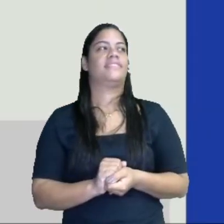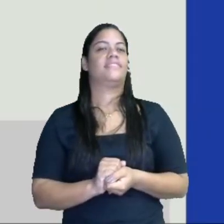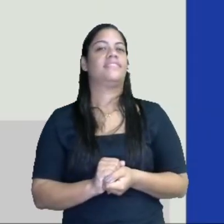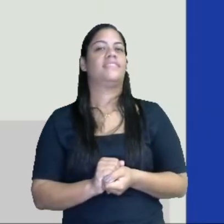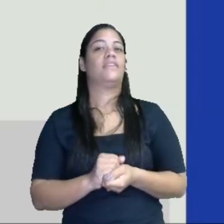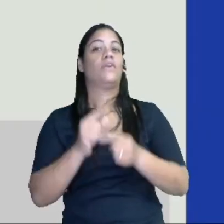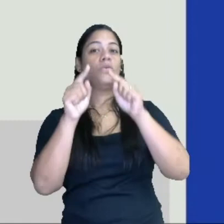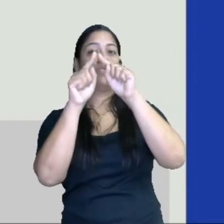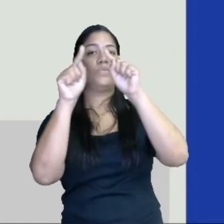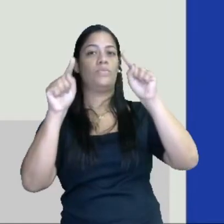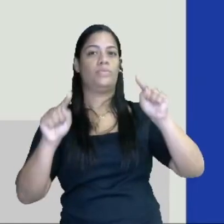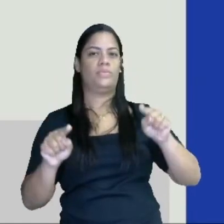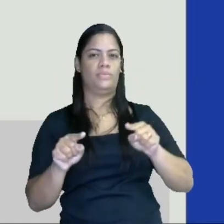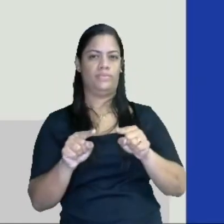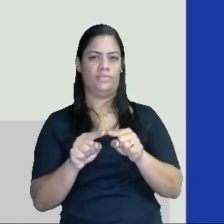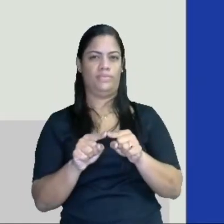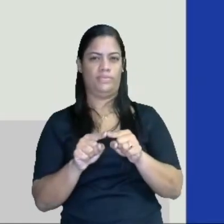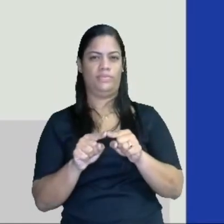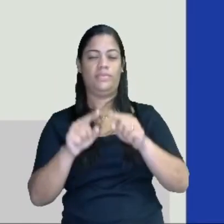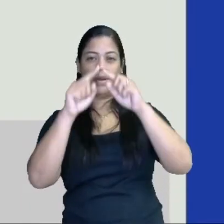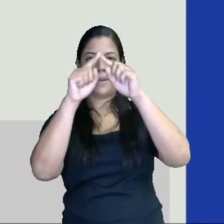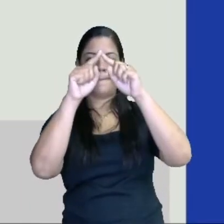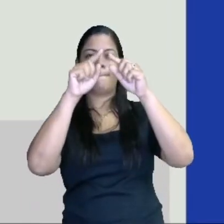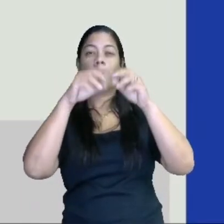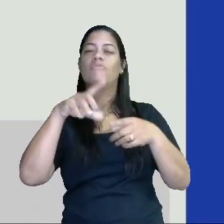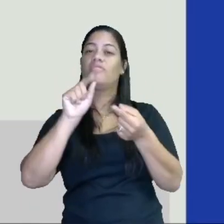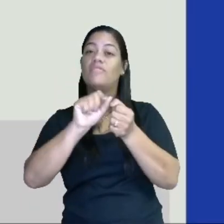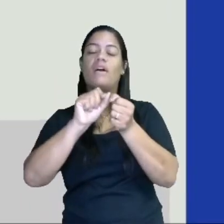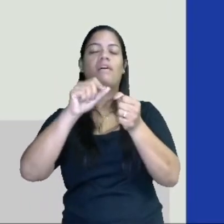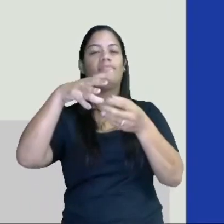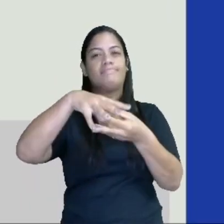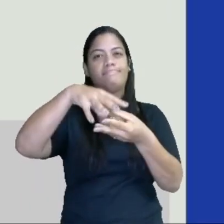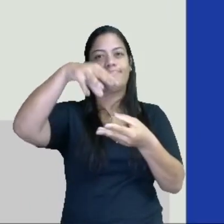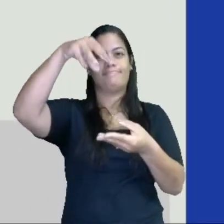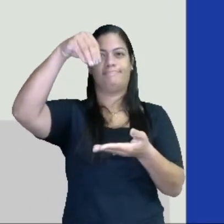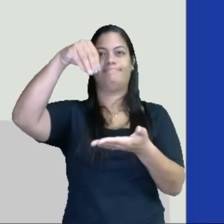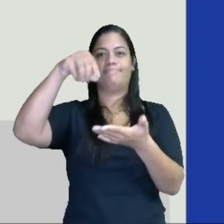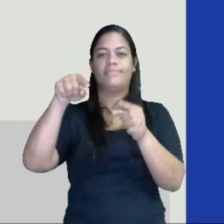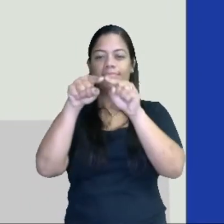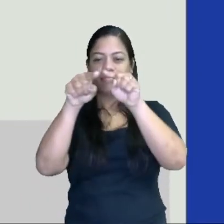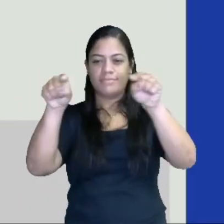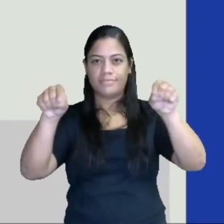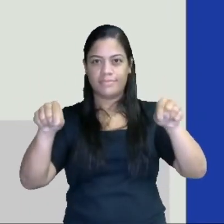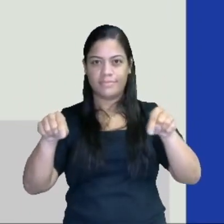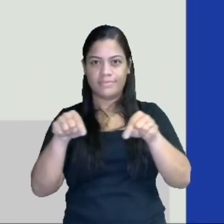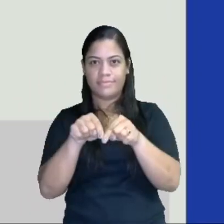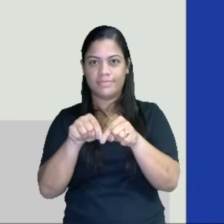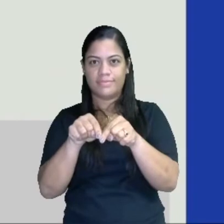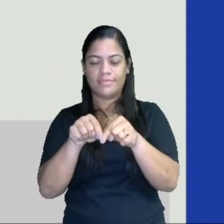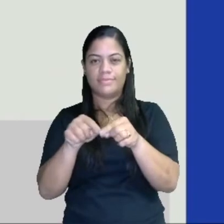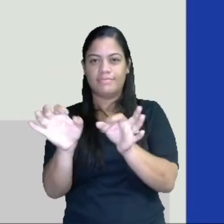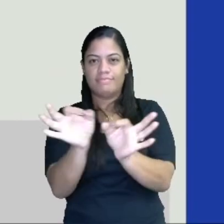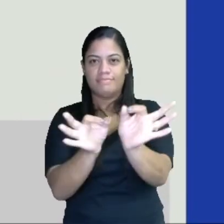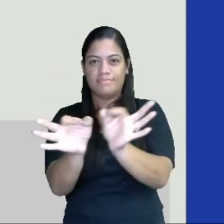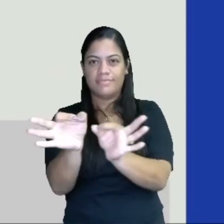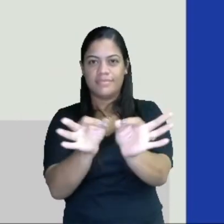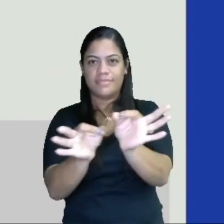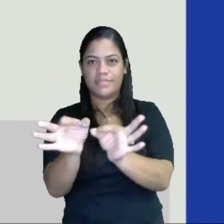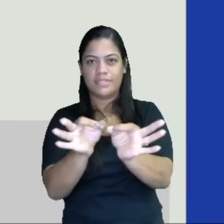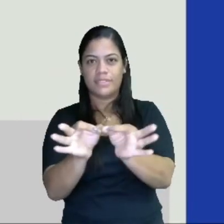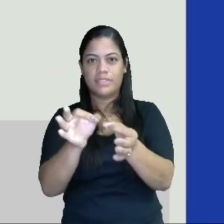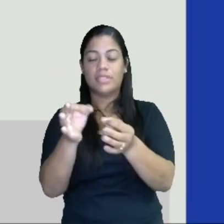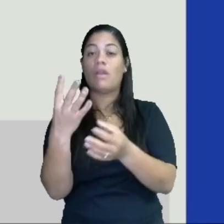uma pirâmide regular também que eu vou querer que vocês construam, tá certo? O primeiro passo é montar um quadrado com o uso de